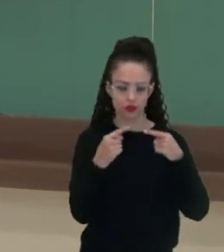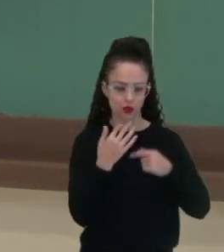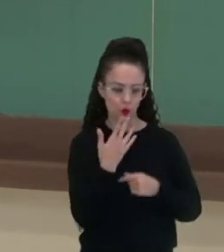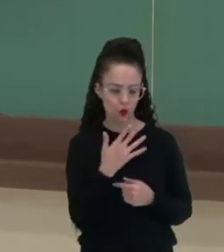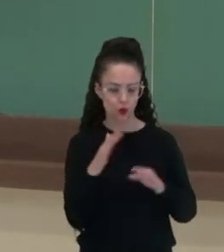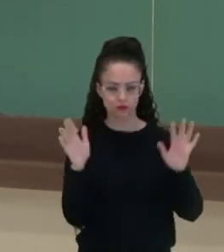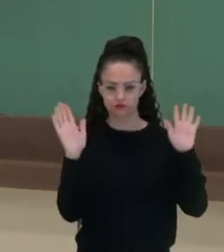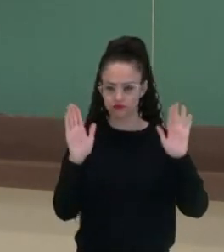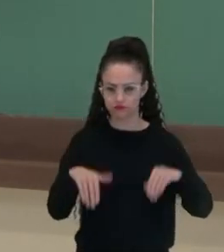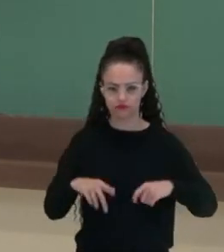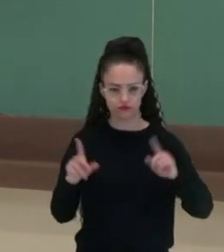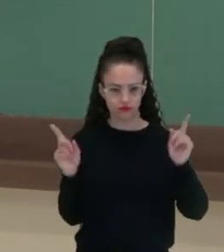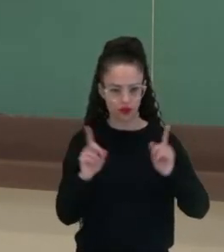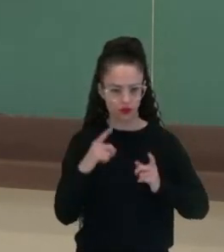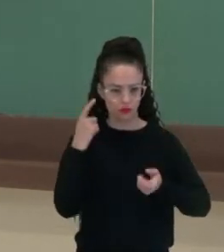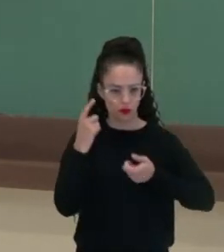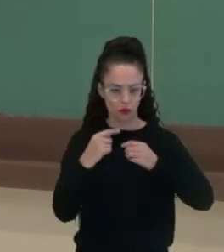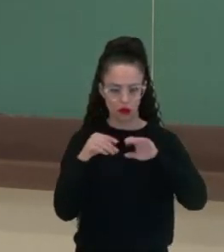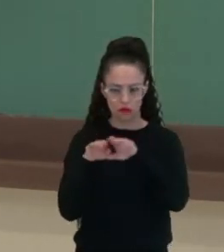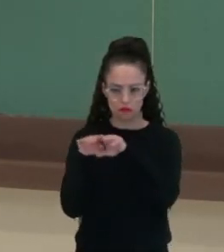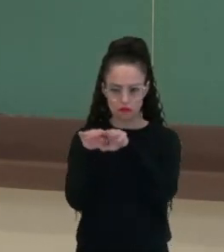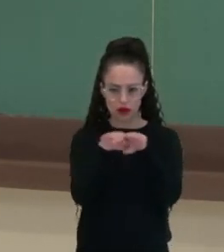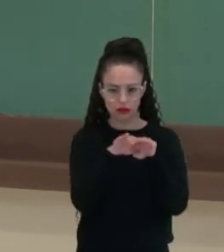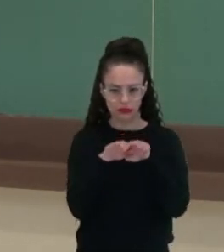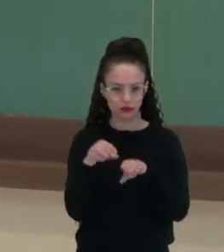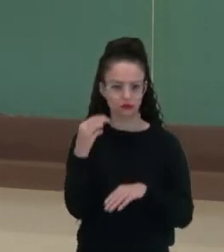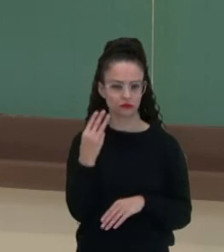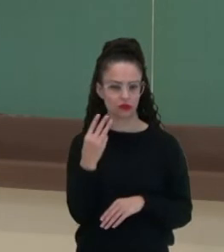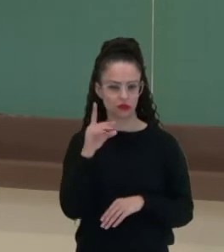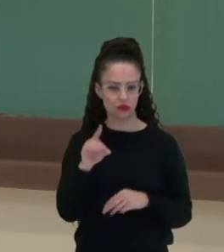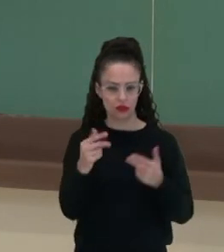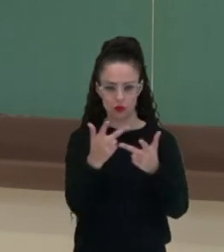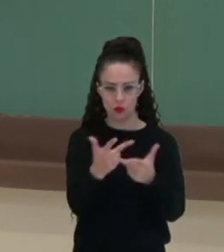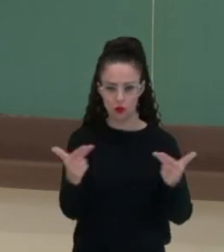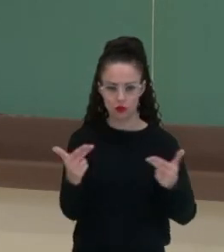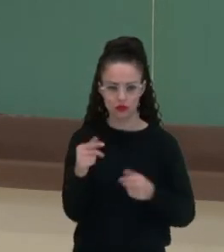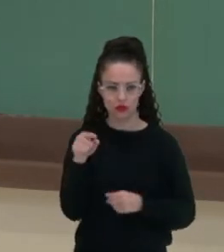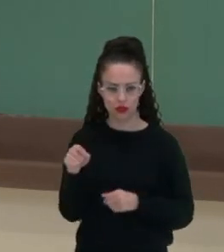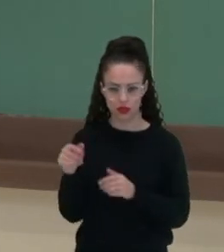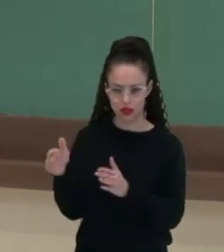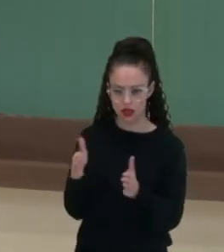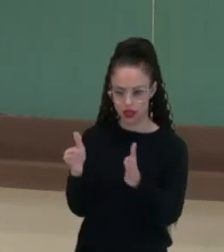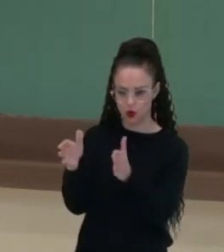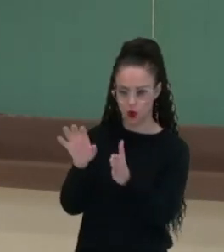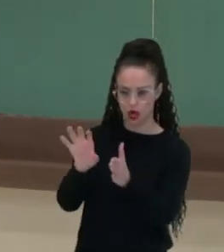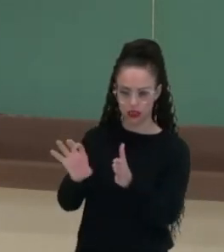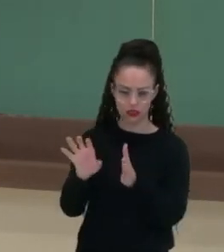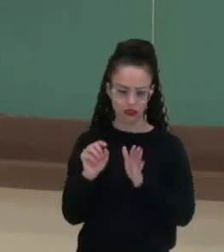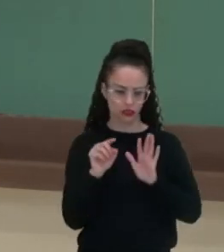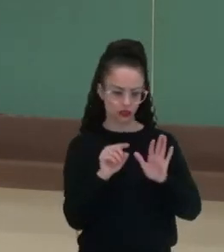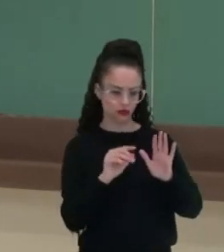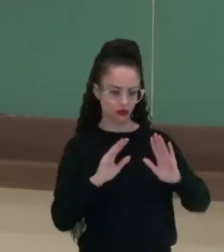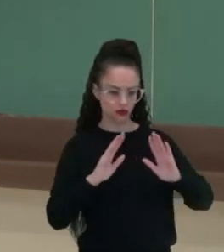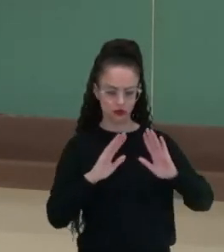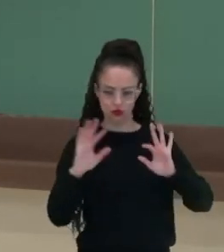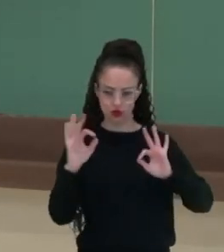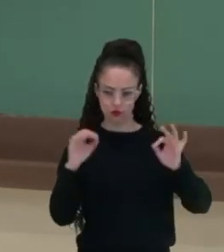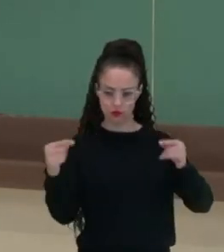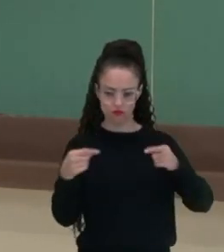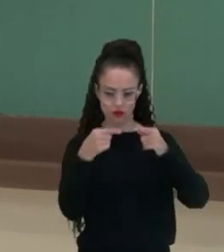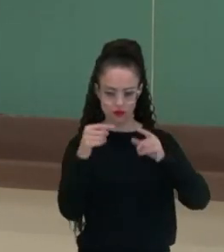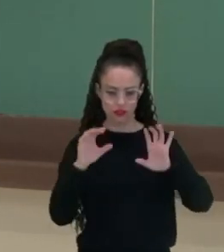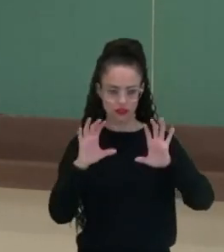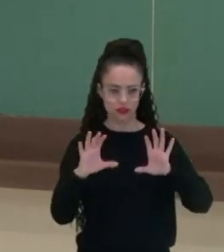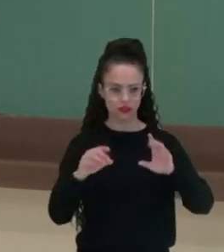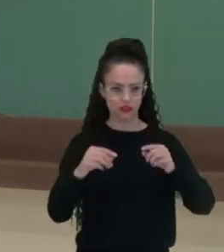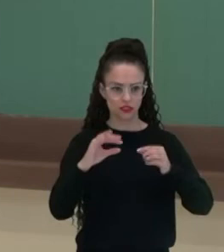não vão se preocupar com padrões de perspectiva, se o rio está aqui, então vou colocar proporcionalmente o